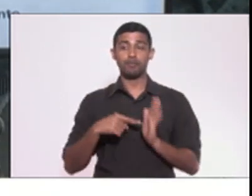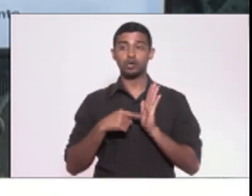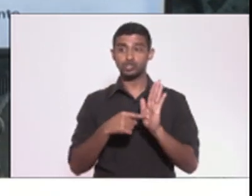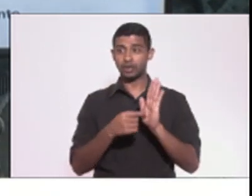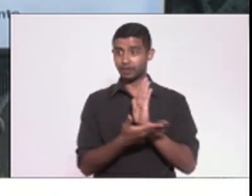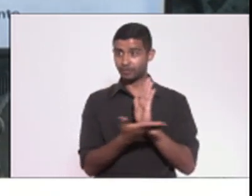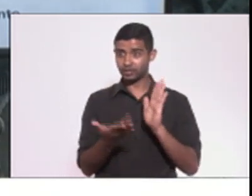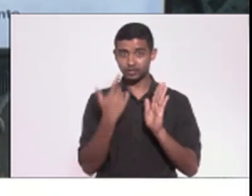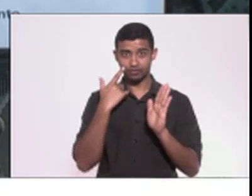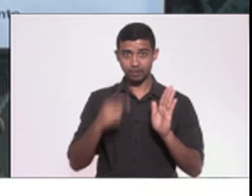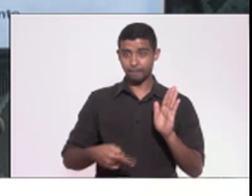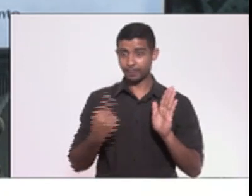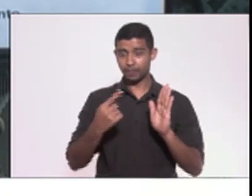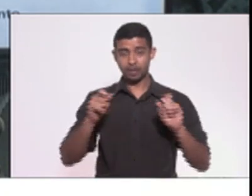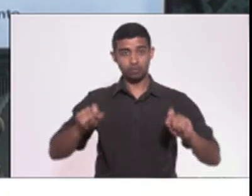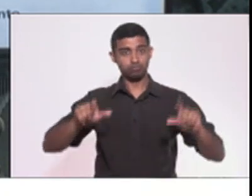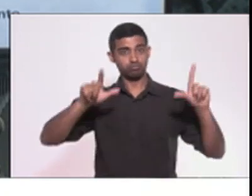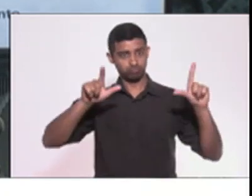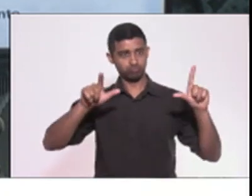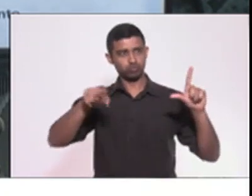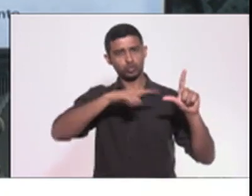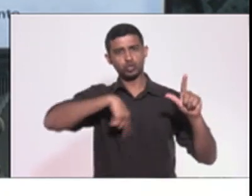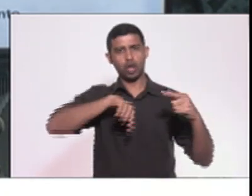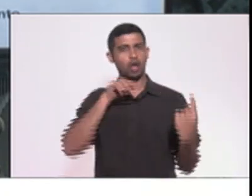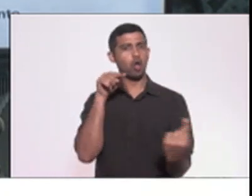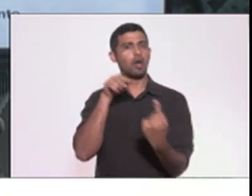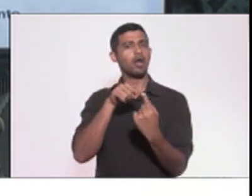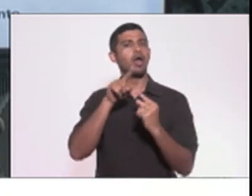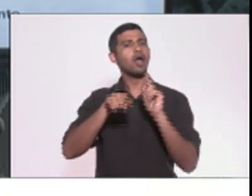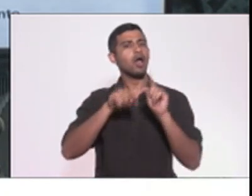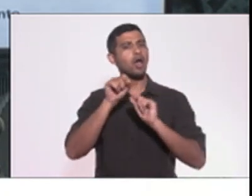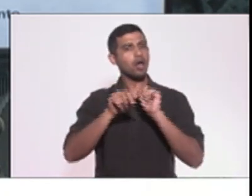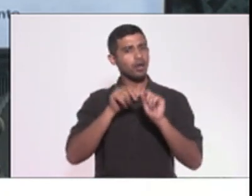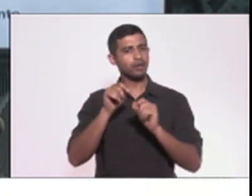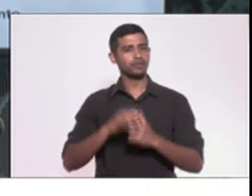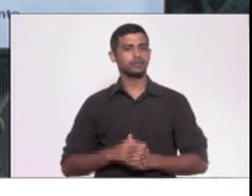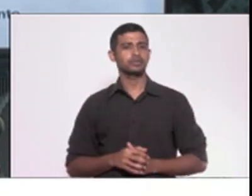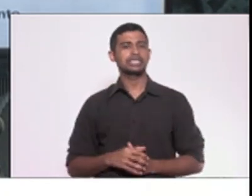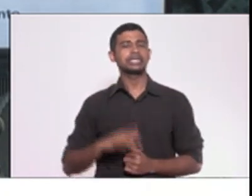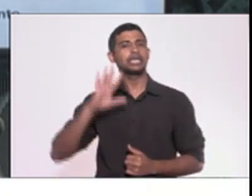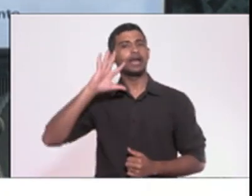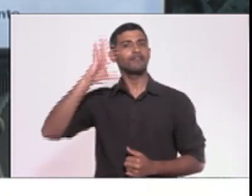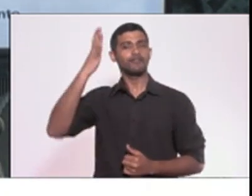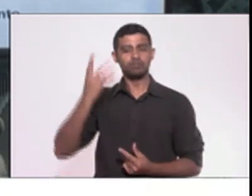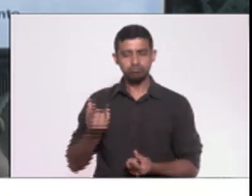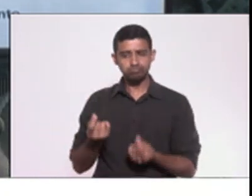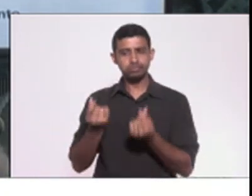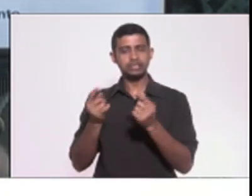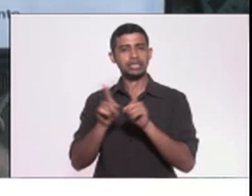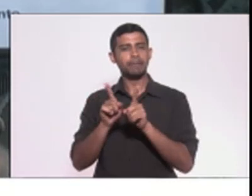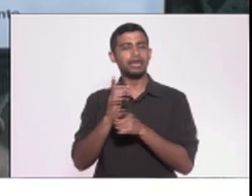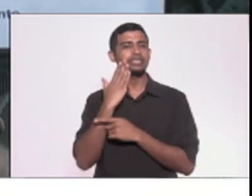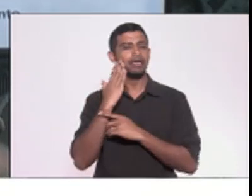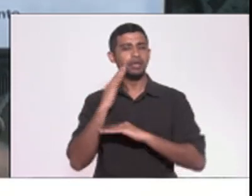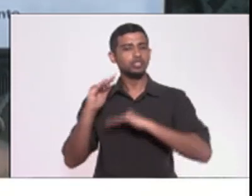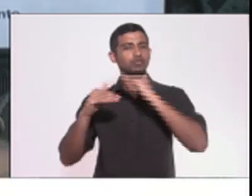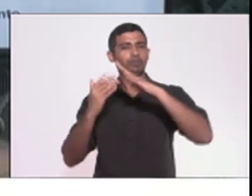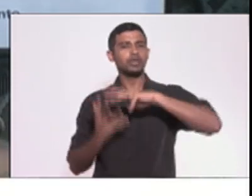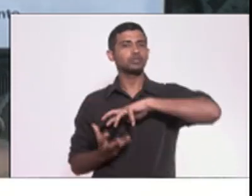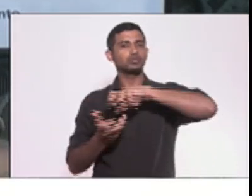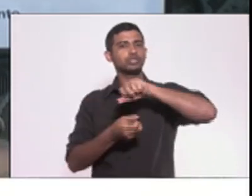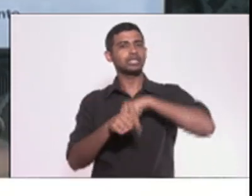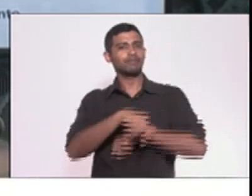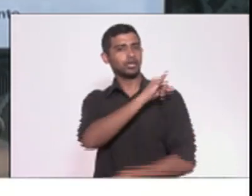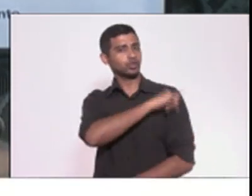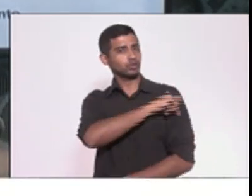na nossa primeira tela, a nossa missão, que é fomentar por meio de soluções financeiras o desenvolvimento sustentável do Estado do Rio de Janeiro,